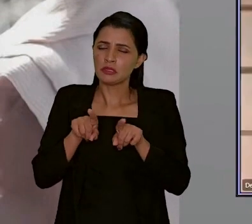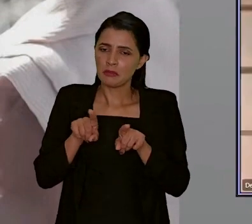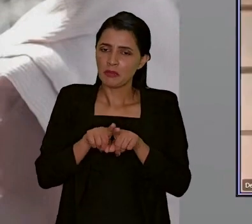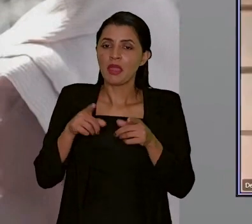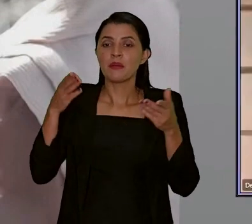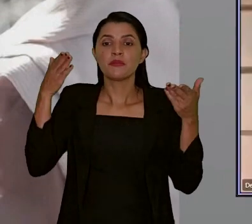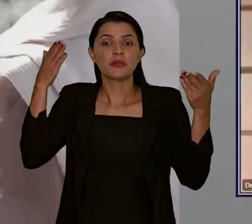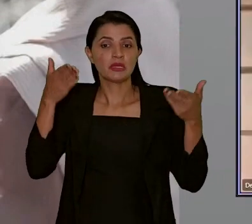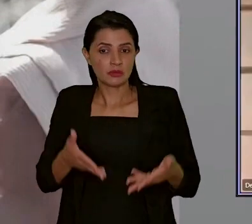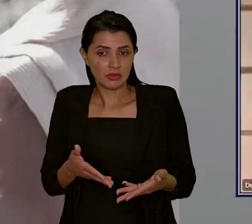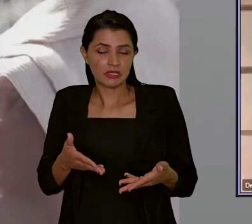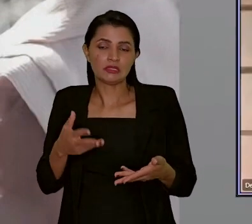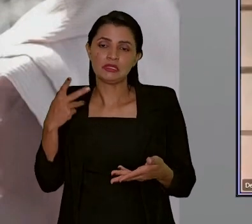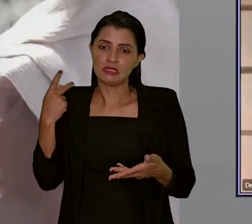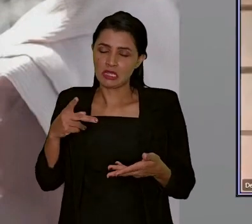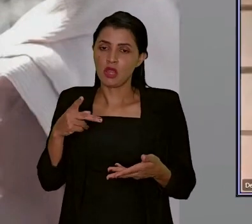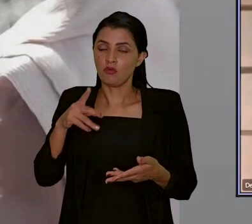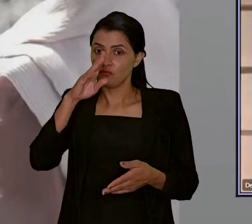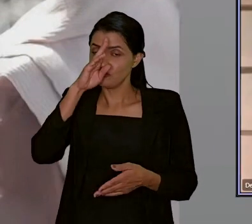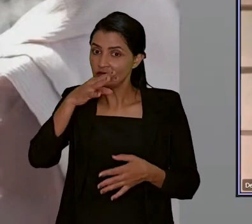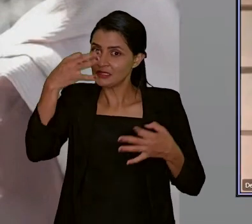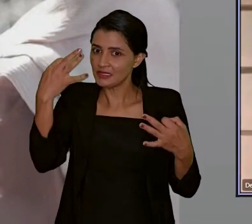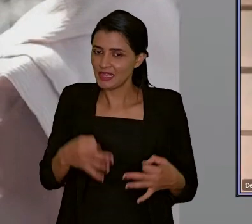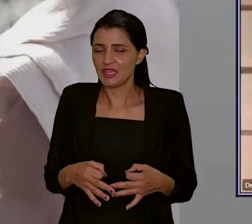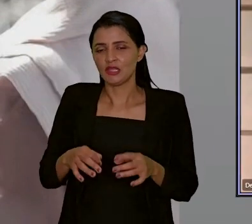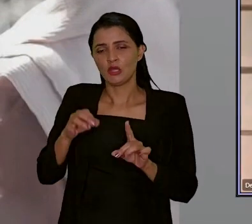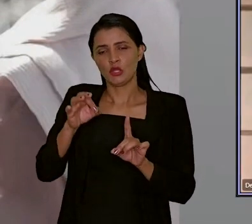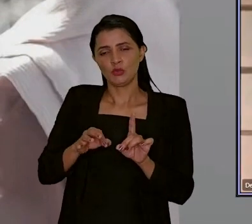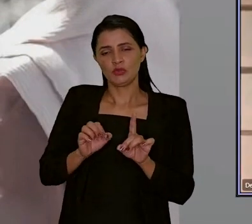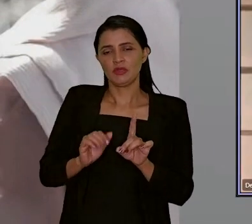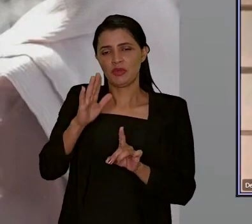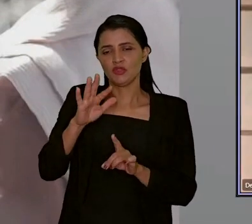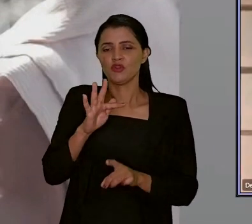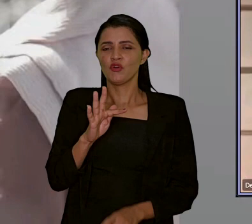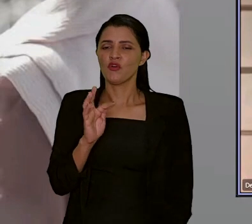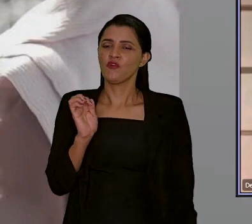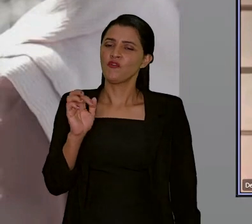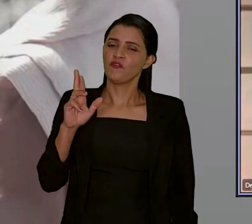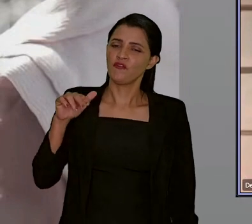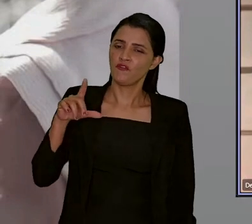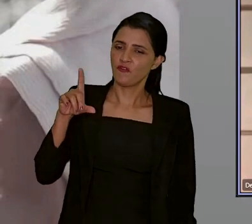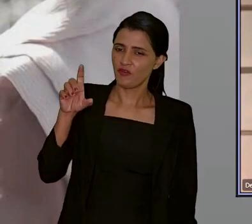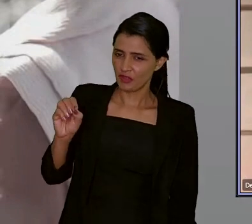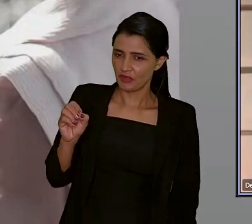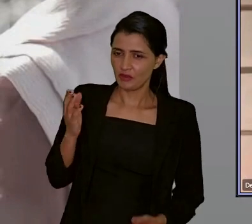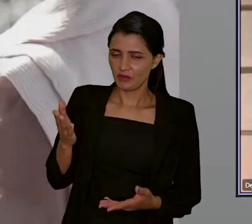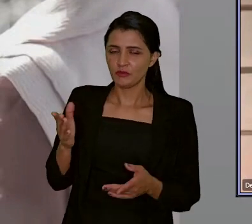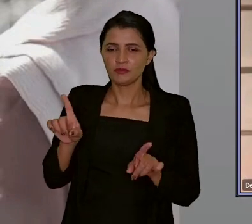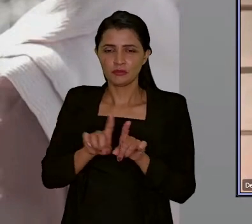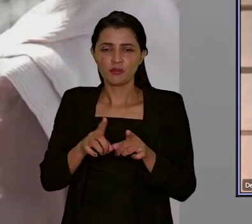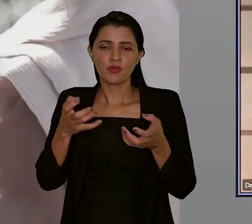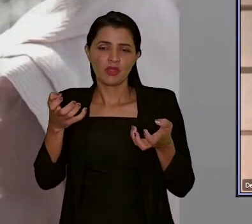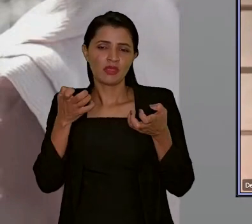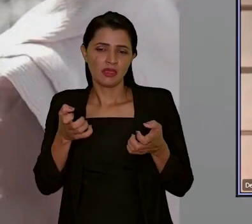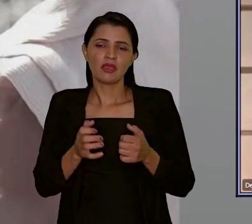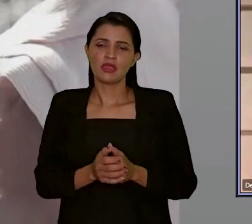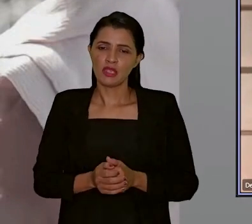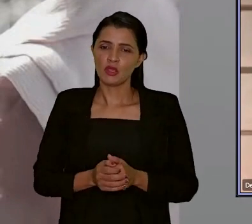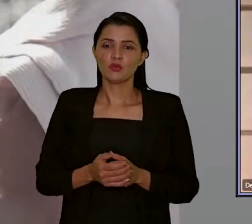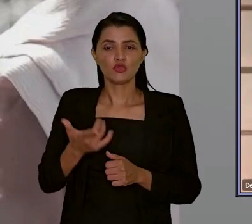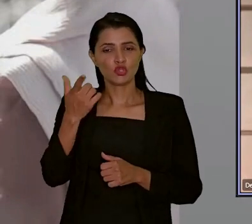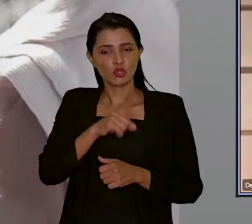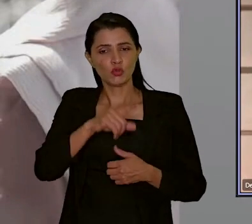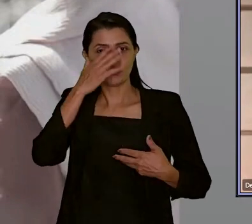participação precisa do desembargador Fernando Quadros. Gostaria também de renovar os agradecimentos